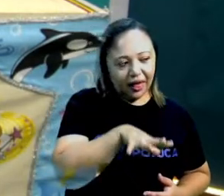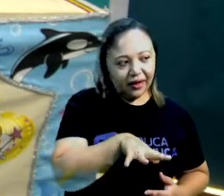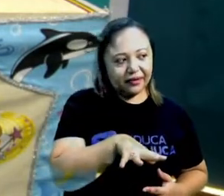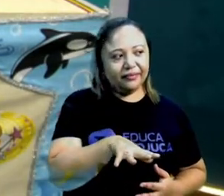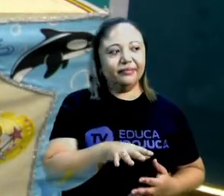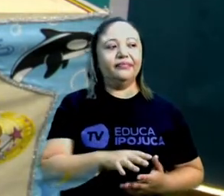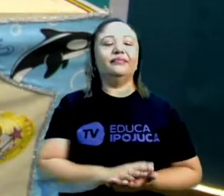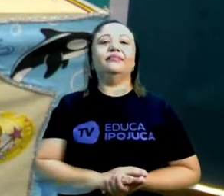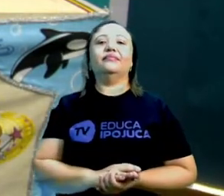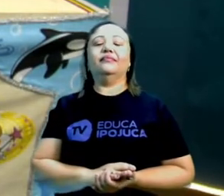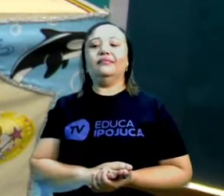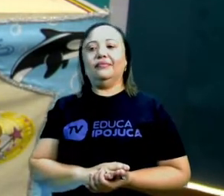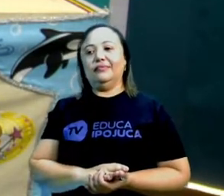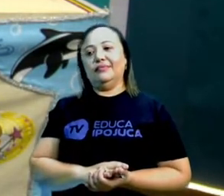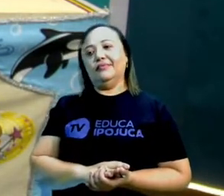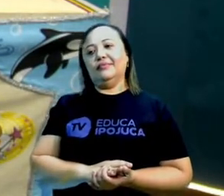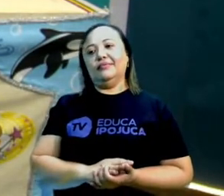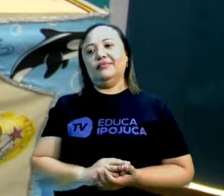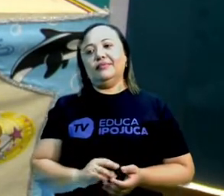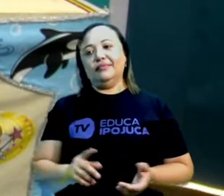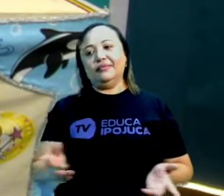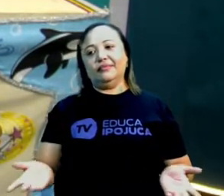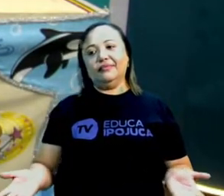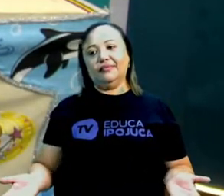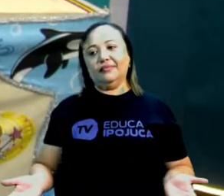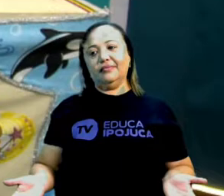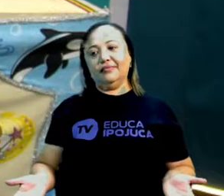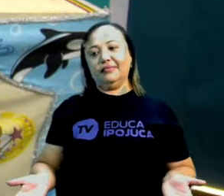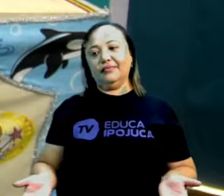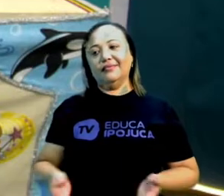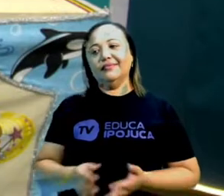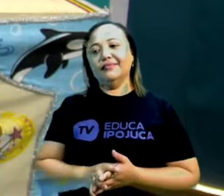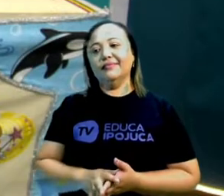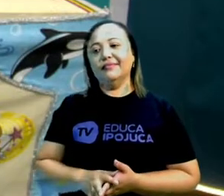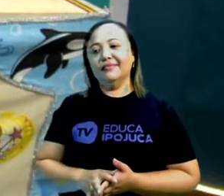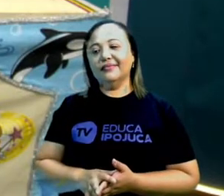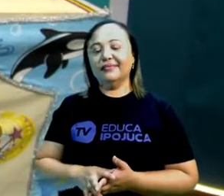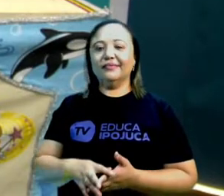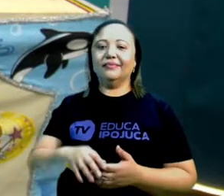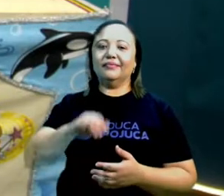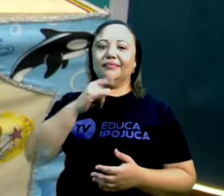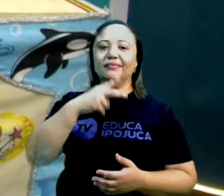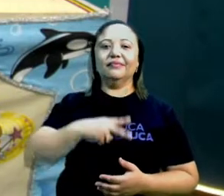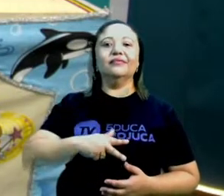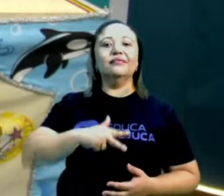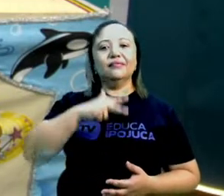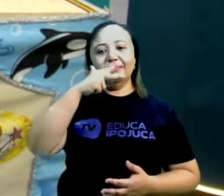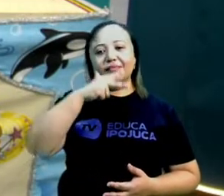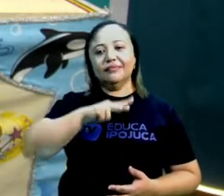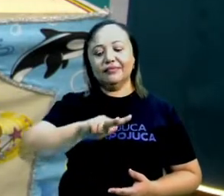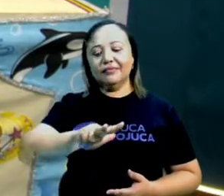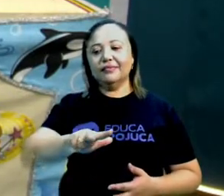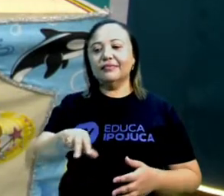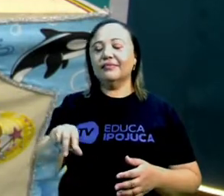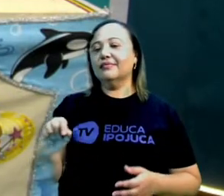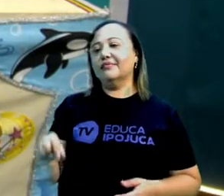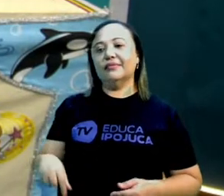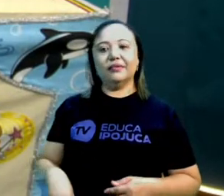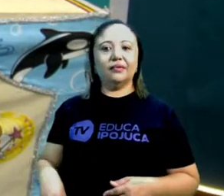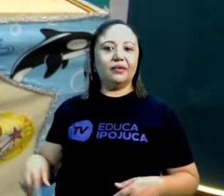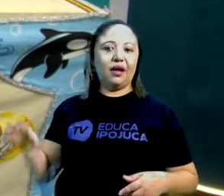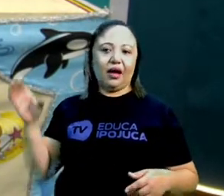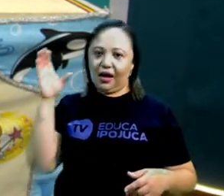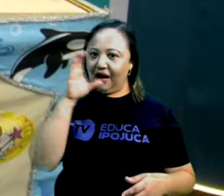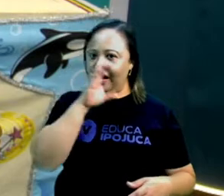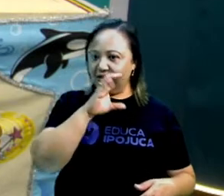Ó, tô Jonas lá. Então, Jonas agora... Não teve